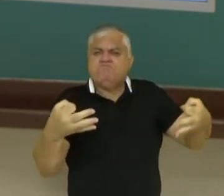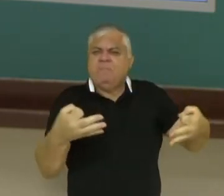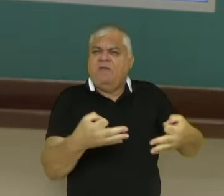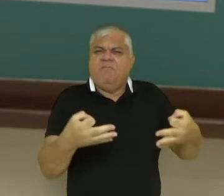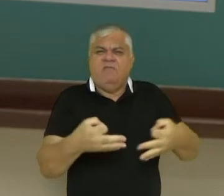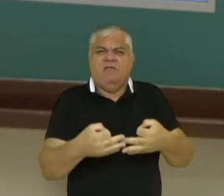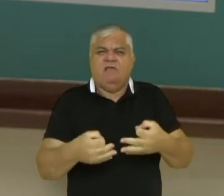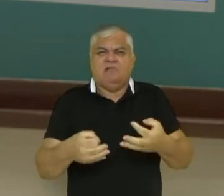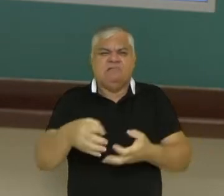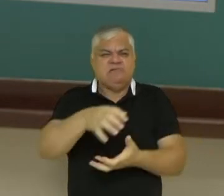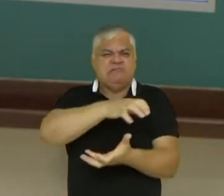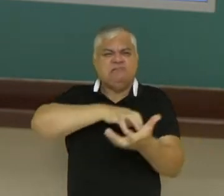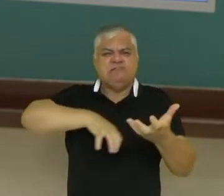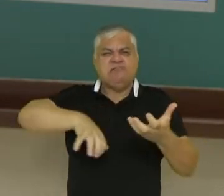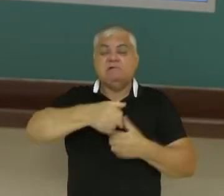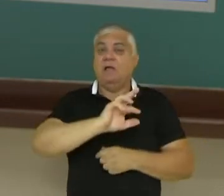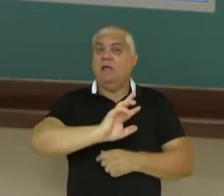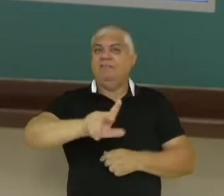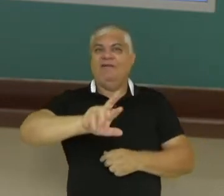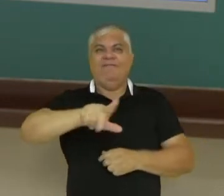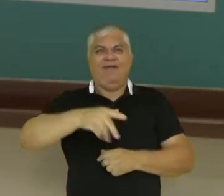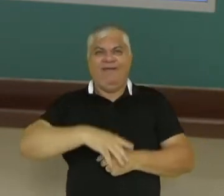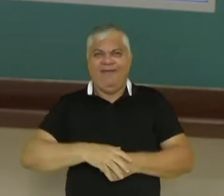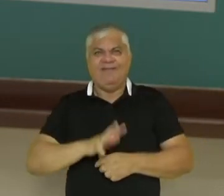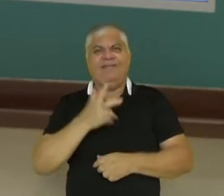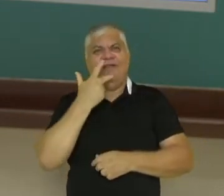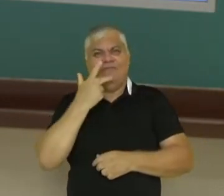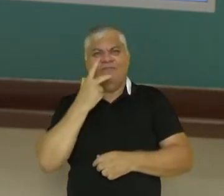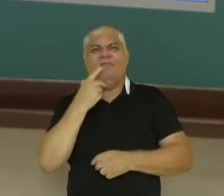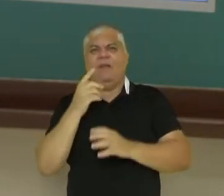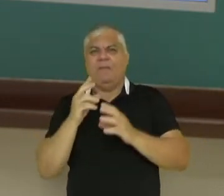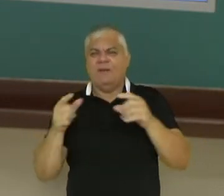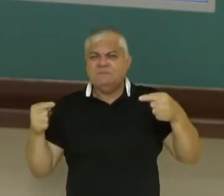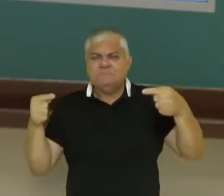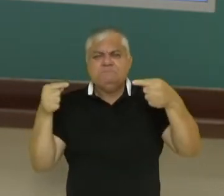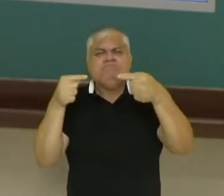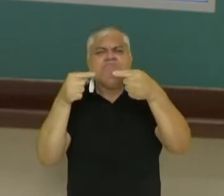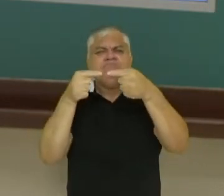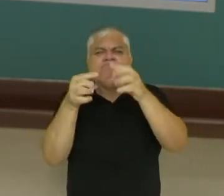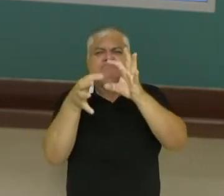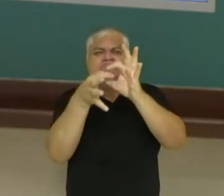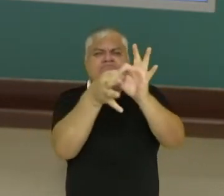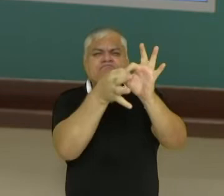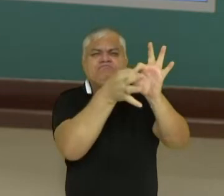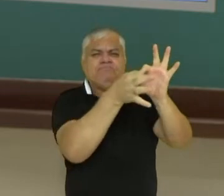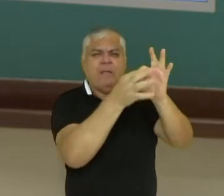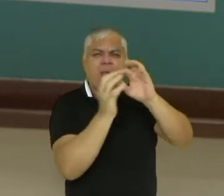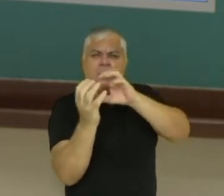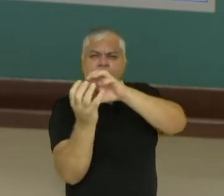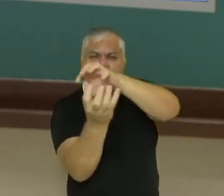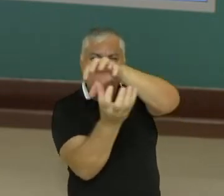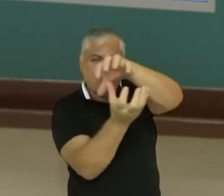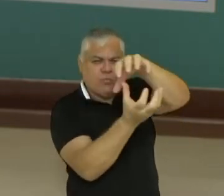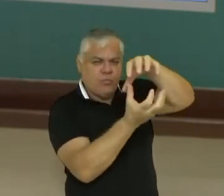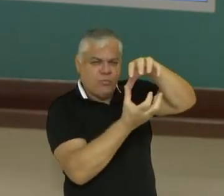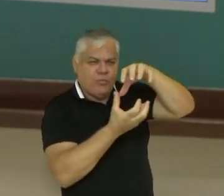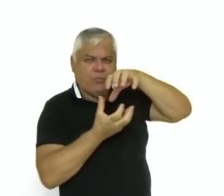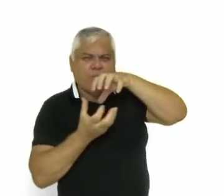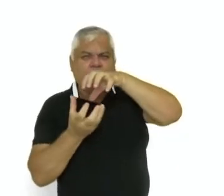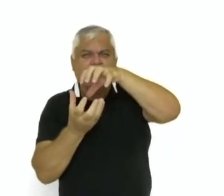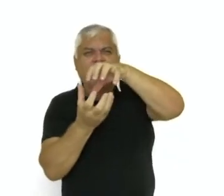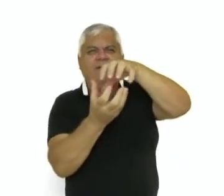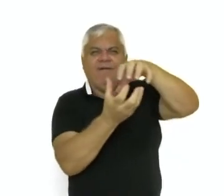harmoniosa, uma coisa bonita, né? Por isso que inclusive ele imaginou como uma harmonia, certo? A harmonia dos mundos, que é esse modelo